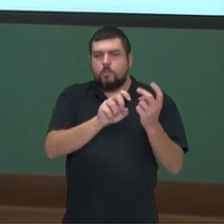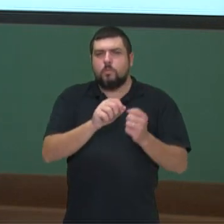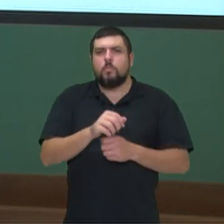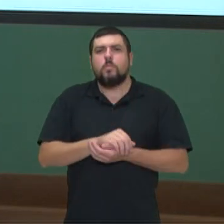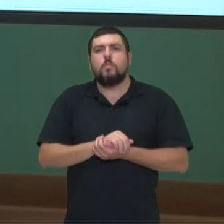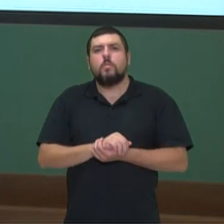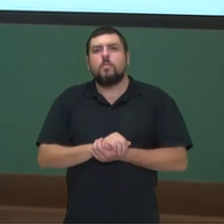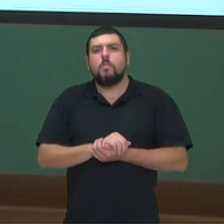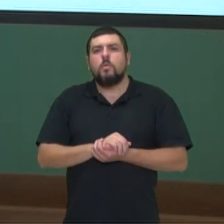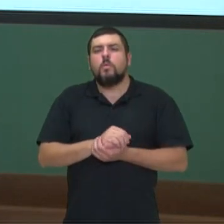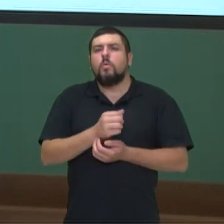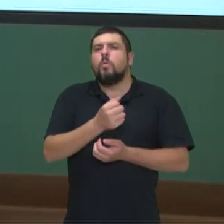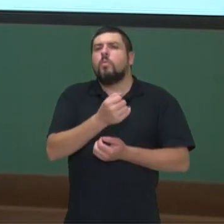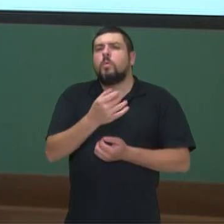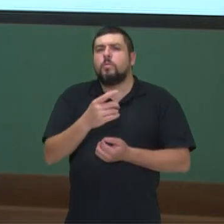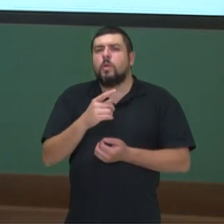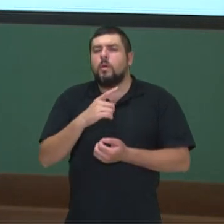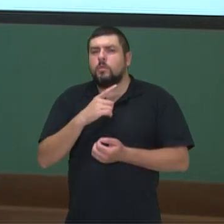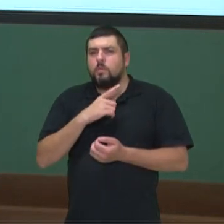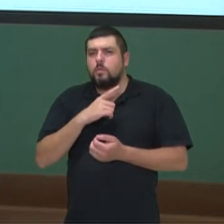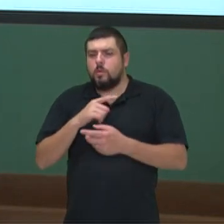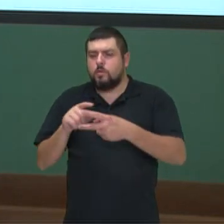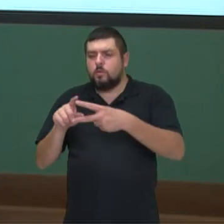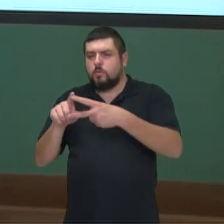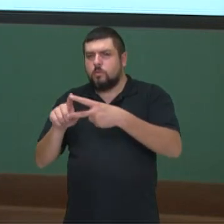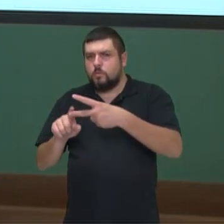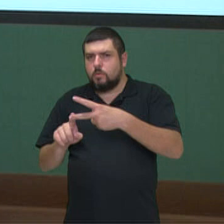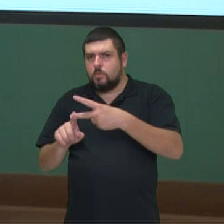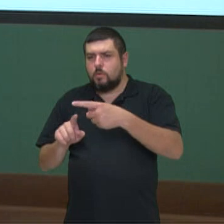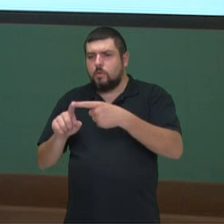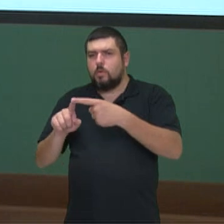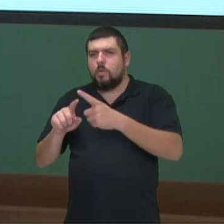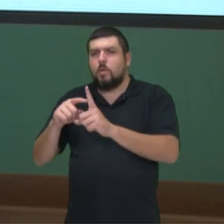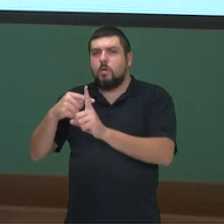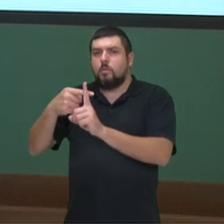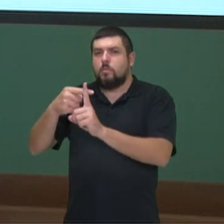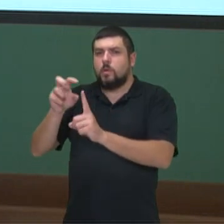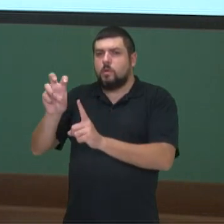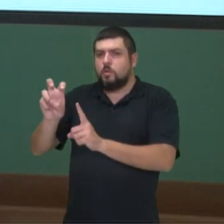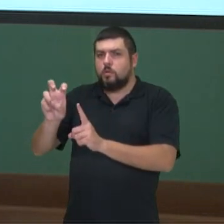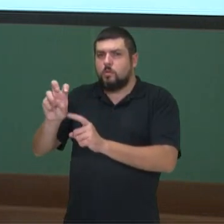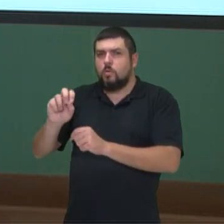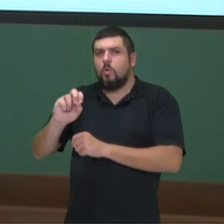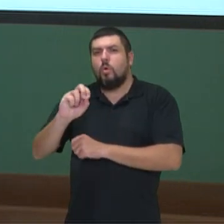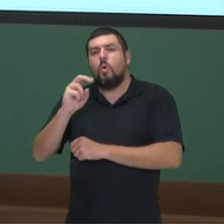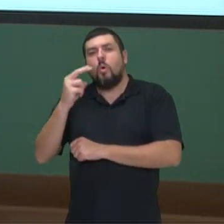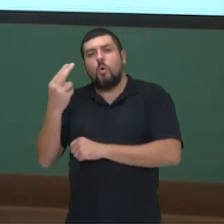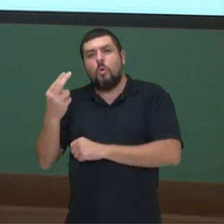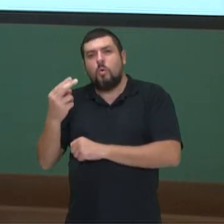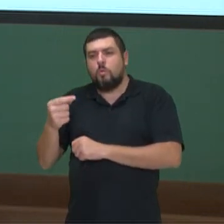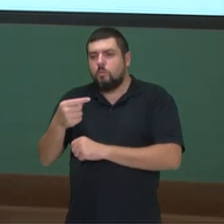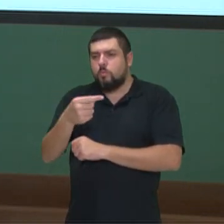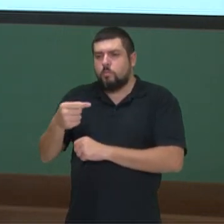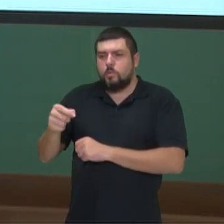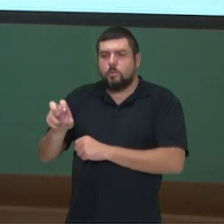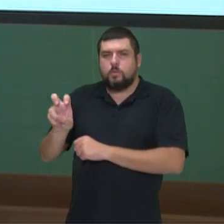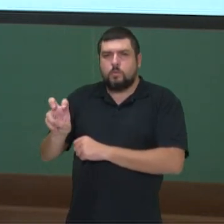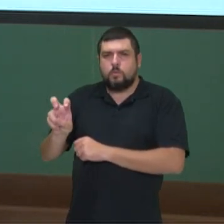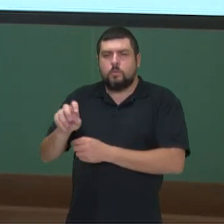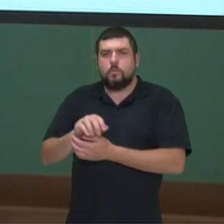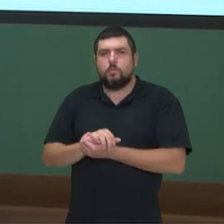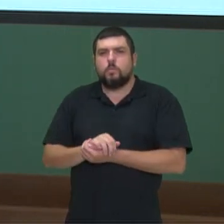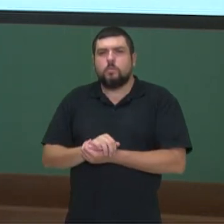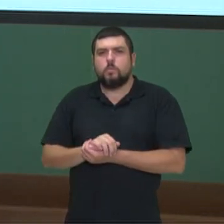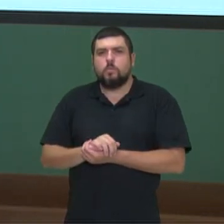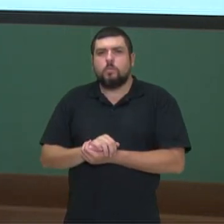25 teria duas soluções, mais 5 ou menos 5. Se você for fazer 5 ao quadrado,